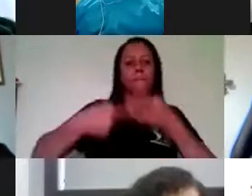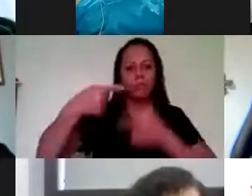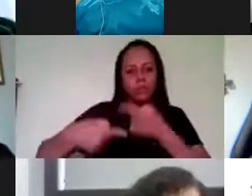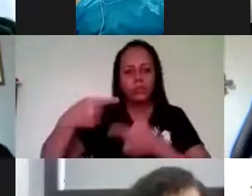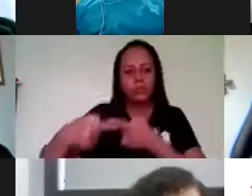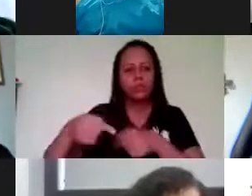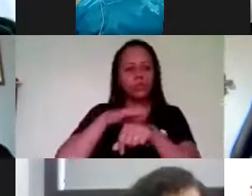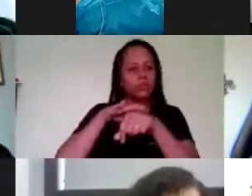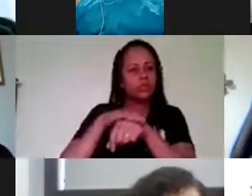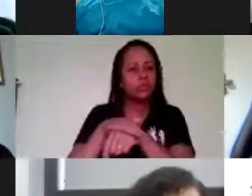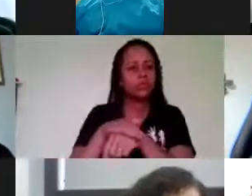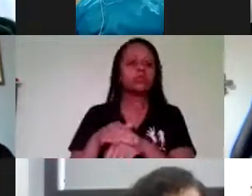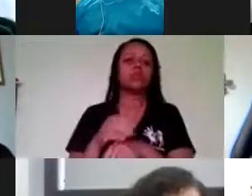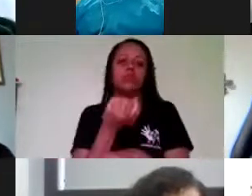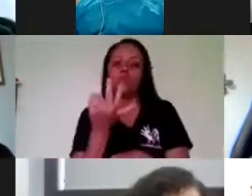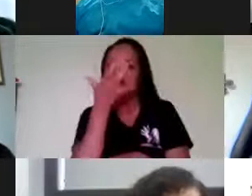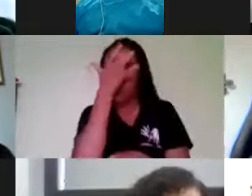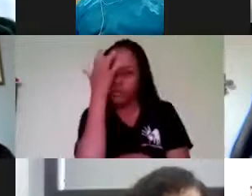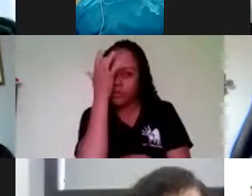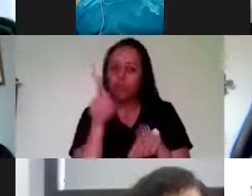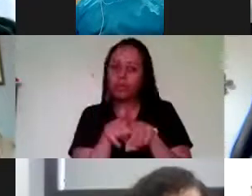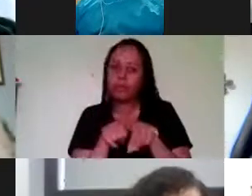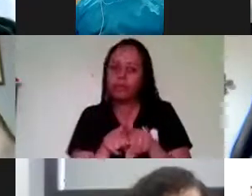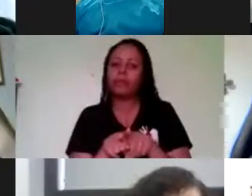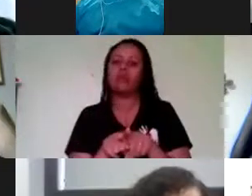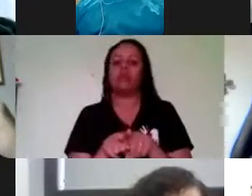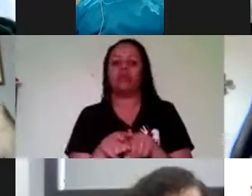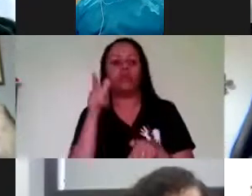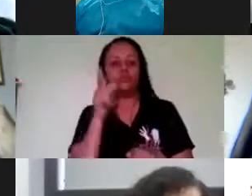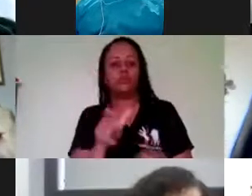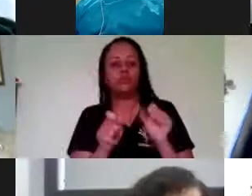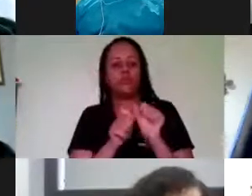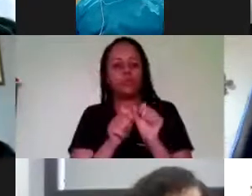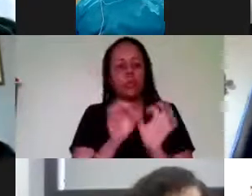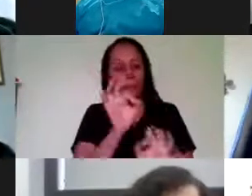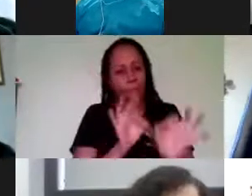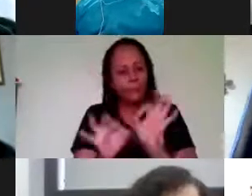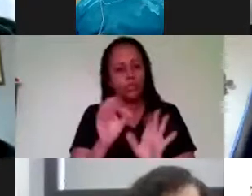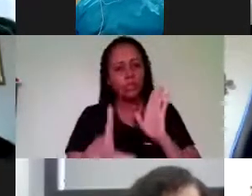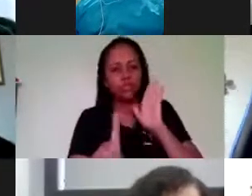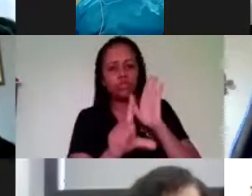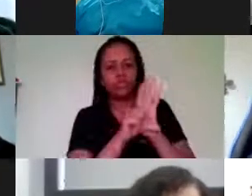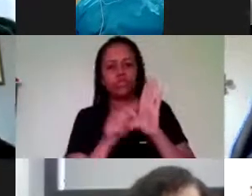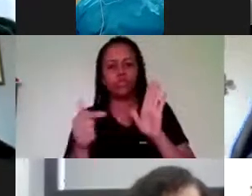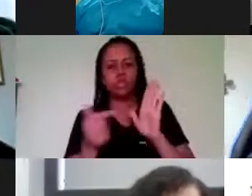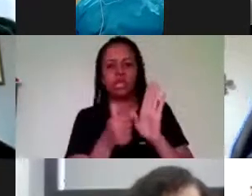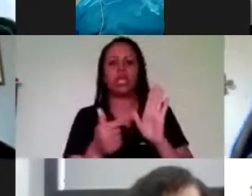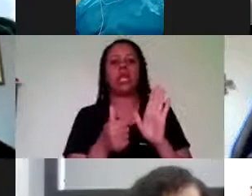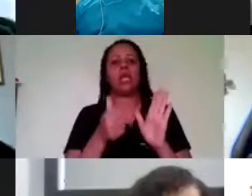felizmente, conseguimos aí, né, que esse projeto de lei fosse derrubado em 24 horas,